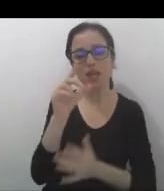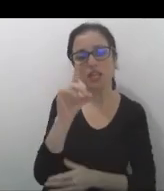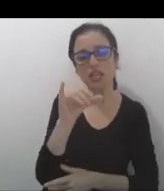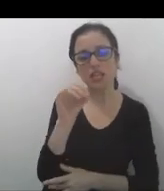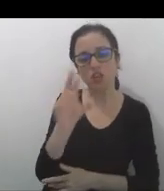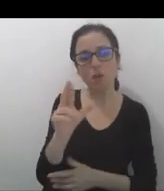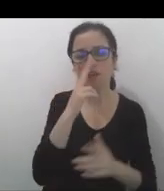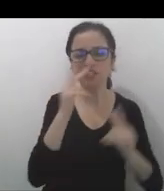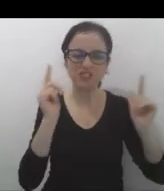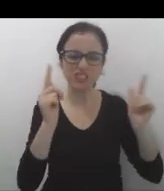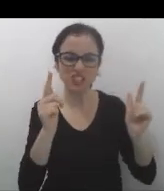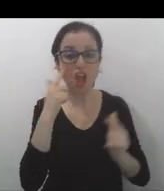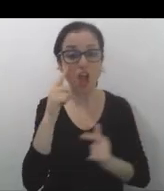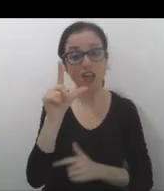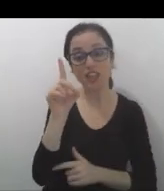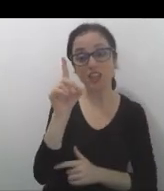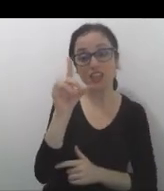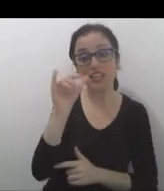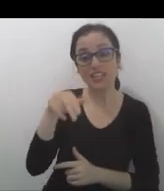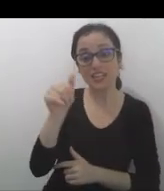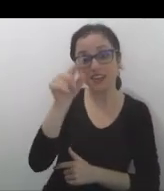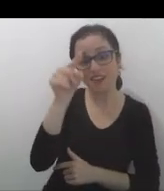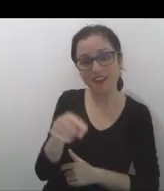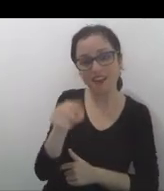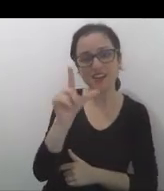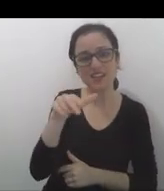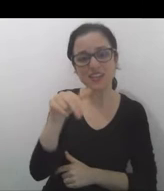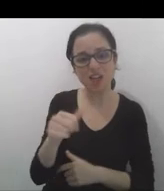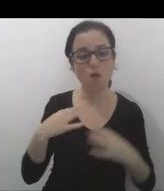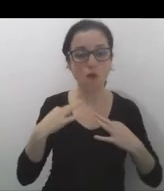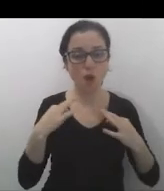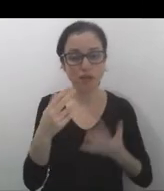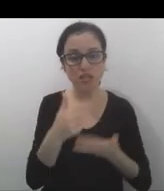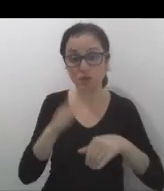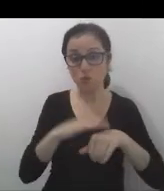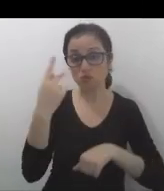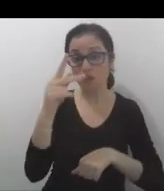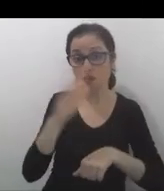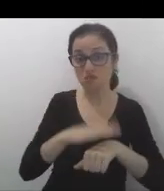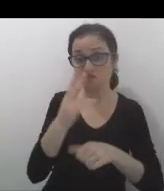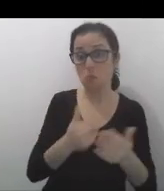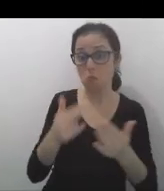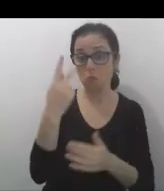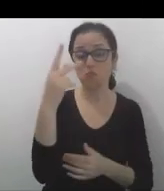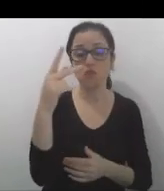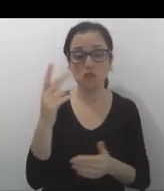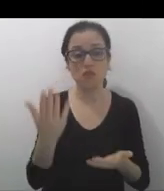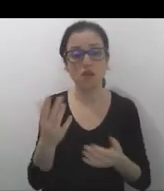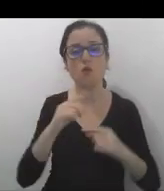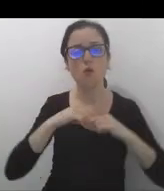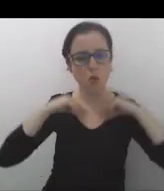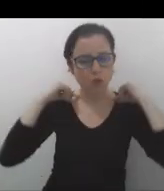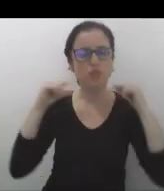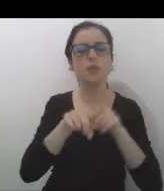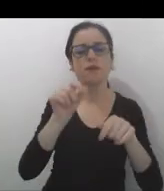aí, olha o desfile da Dior, olha que divertido, aqui está a Dona Lina, né? Com uma roupa desenhada